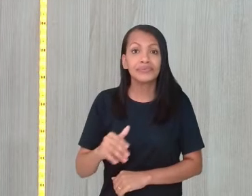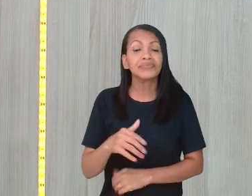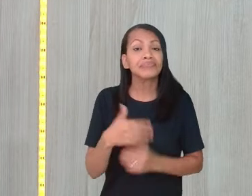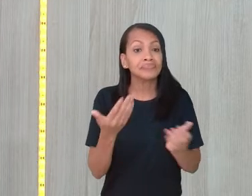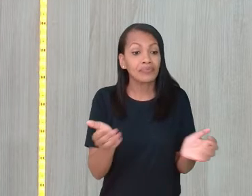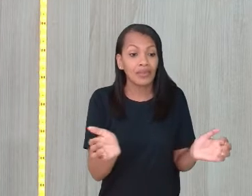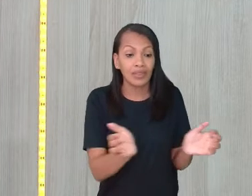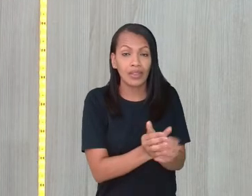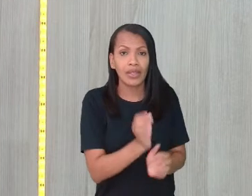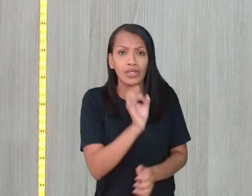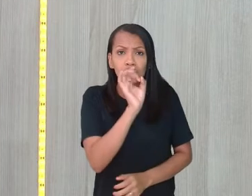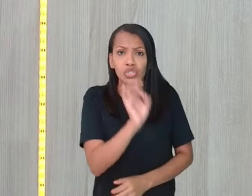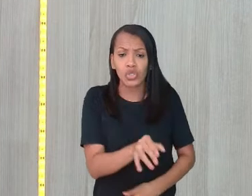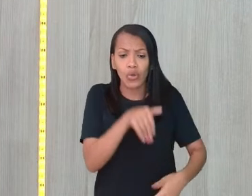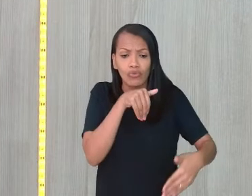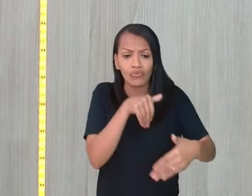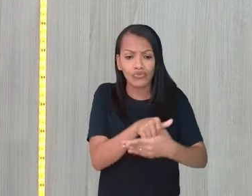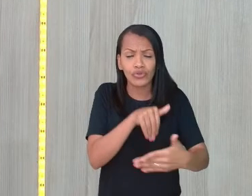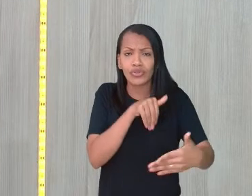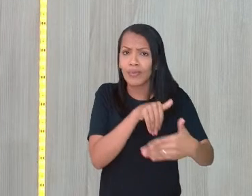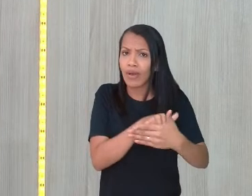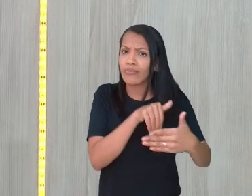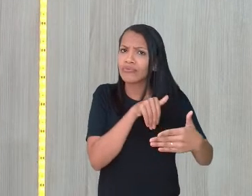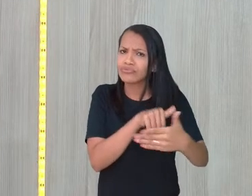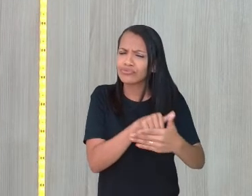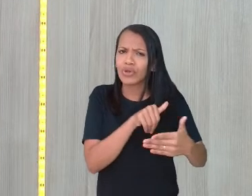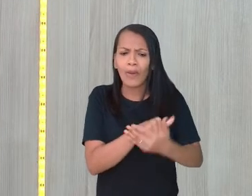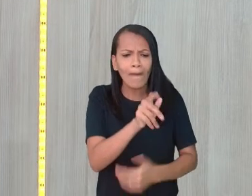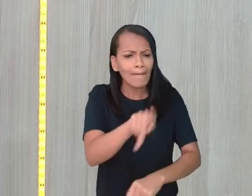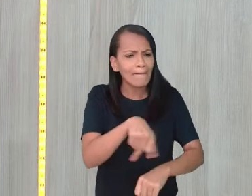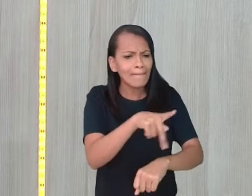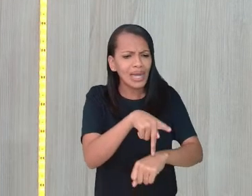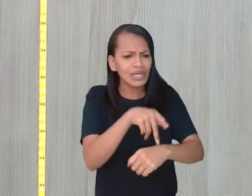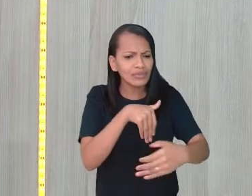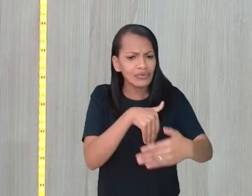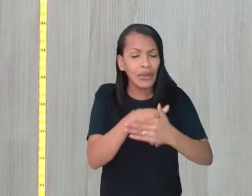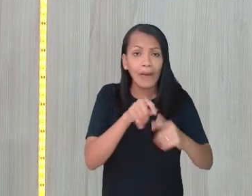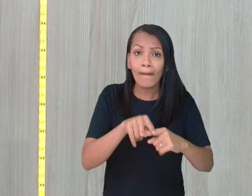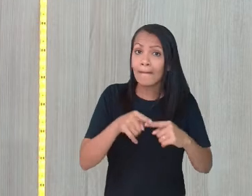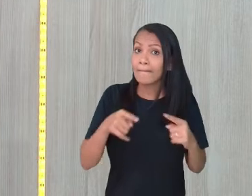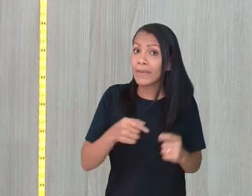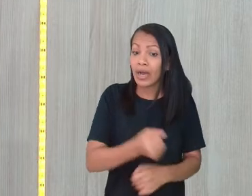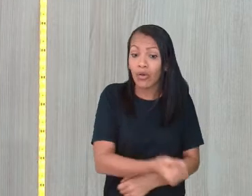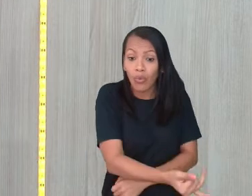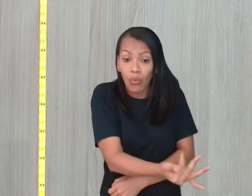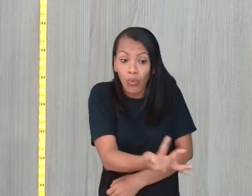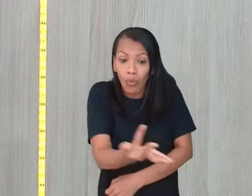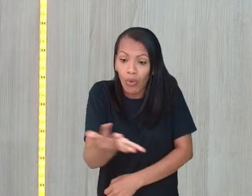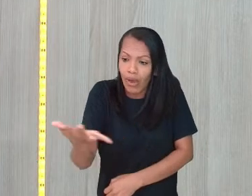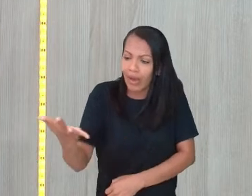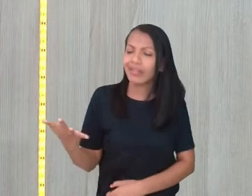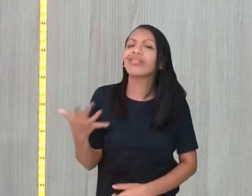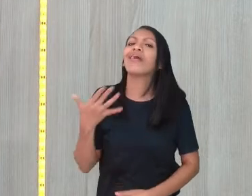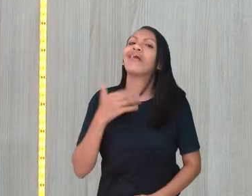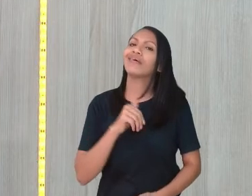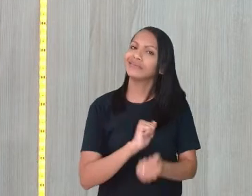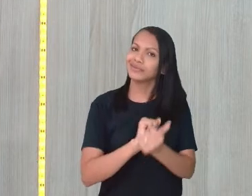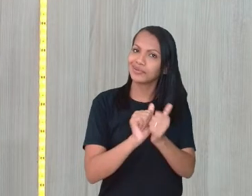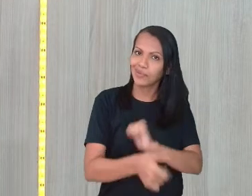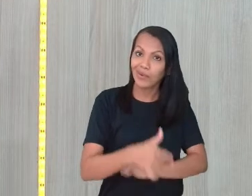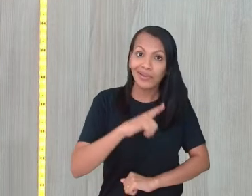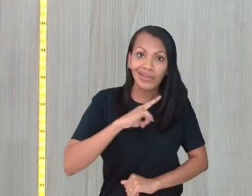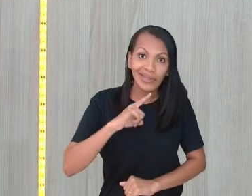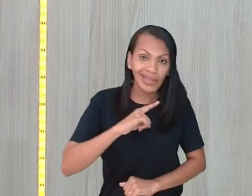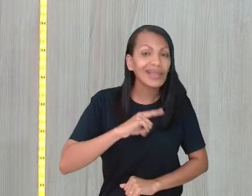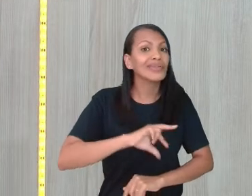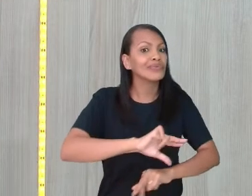fala de futebol, né? Só futebol, o país do futebol, mas a quantidade de esportes que existem,